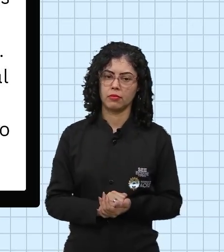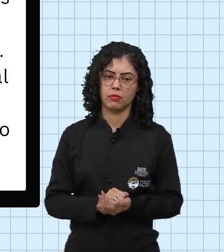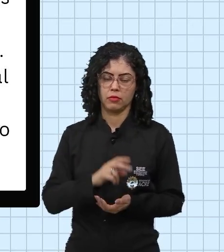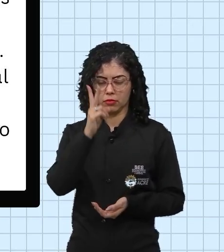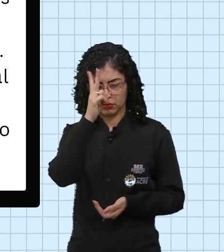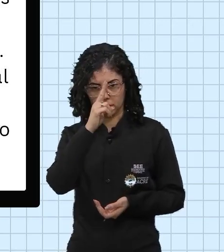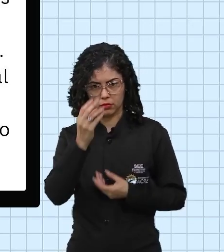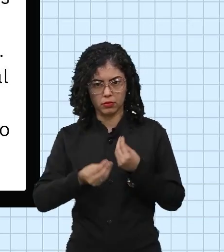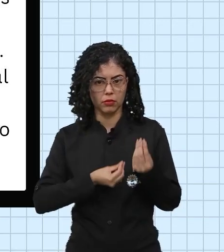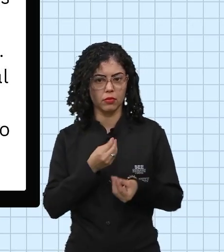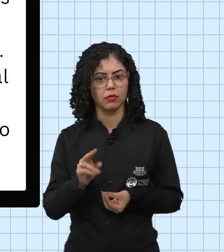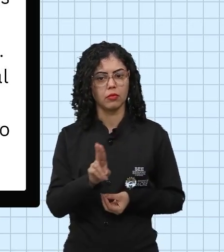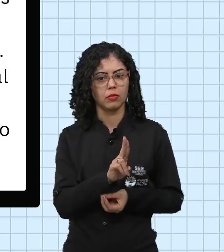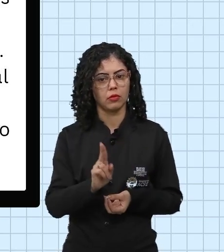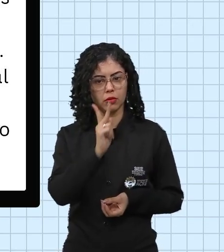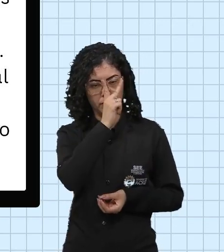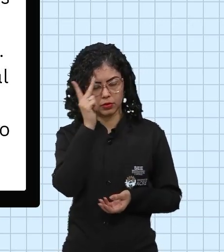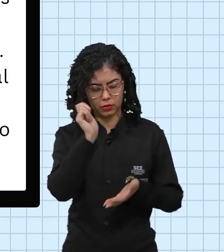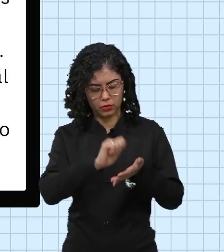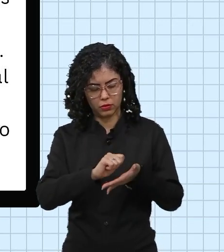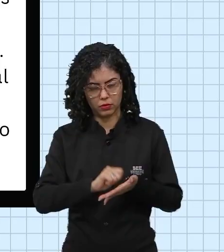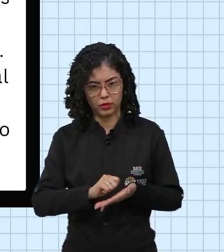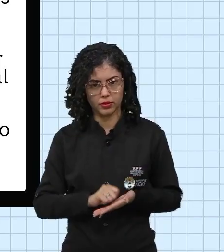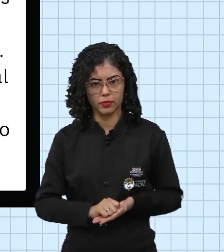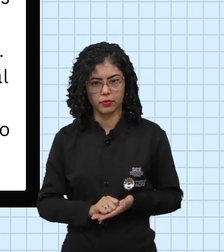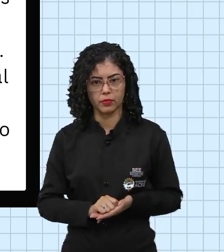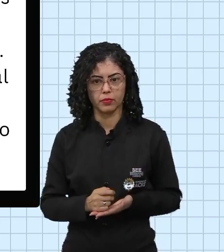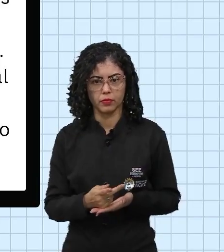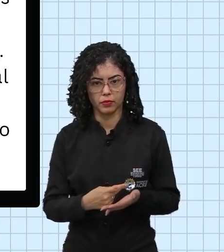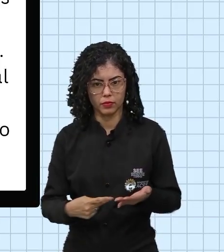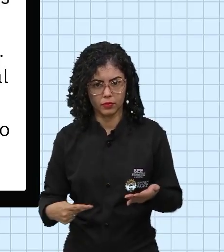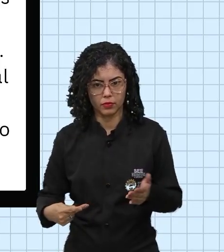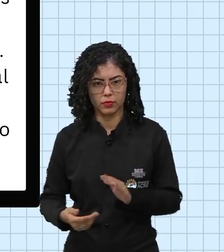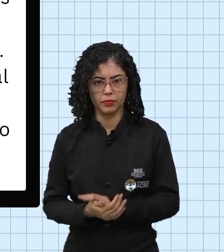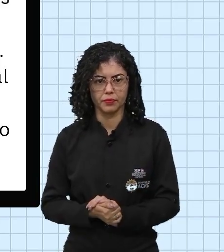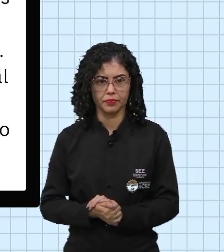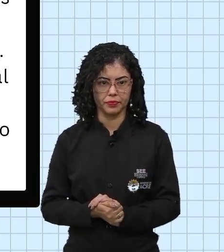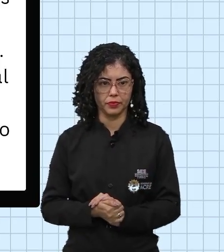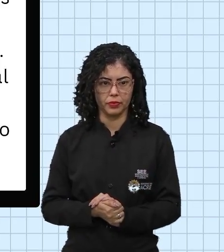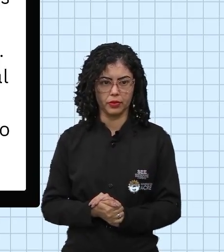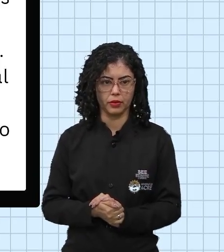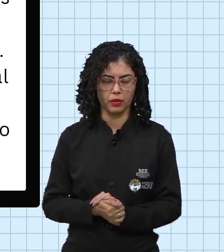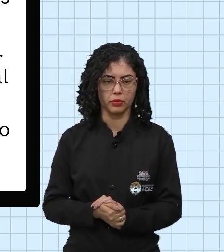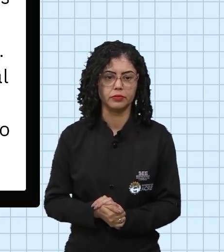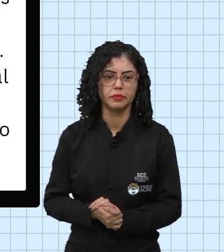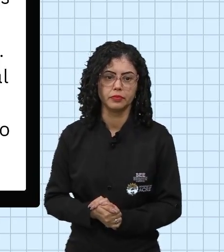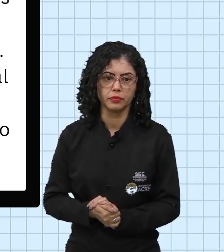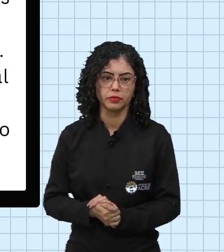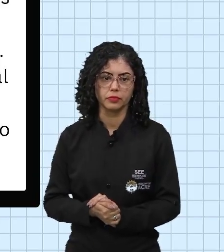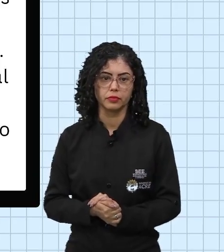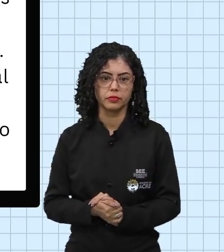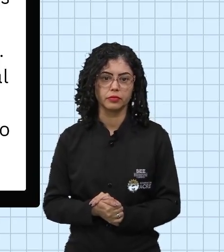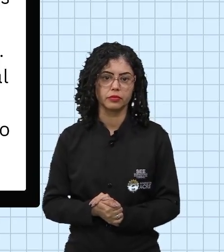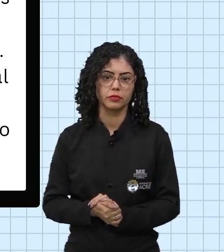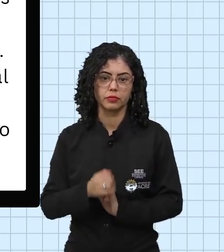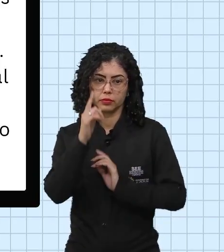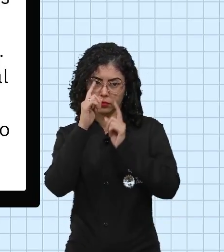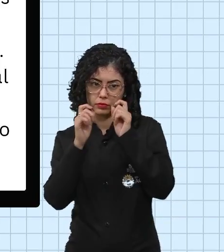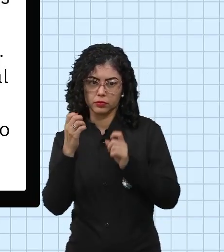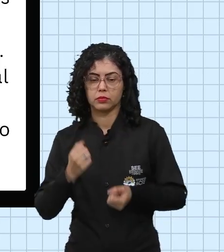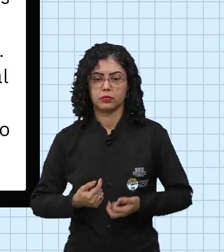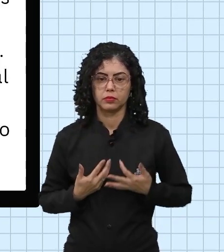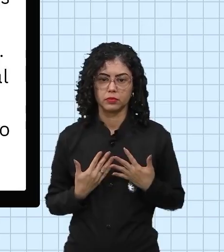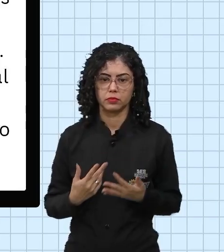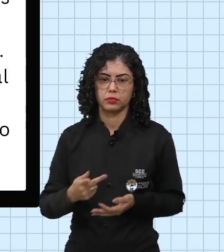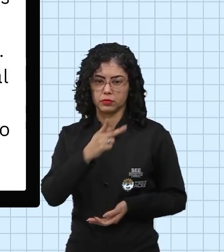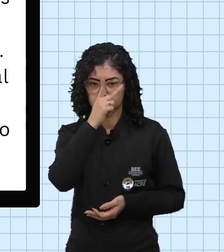vocês como que se chama a pessoa que escreve o poema ou poesia? Então, segura aí. Que expressa seus